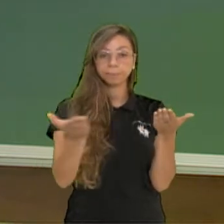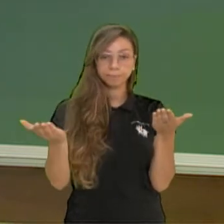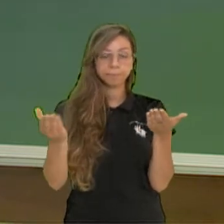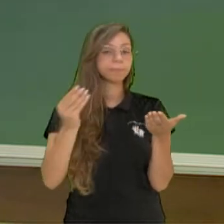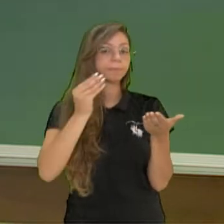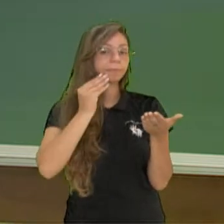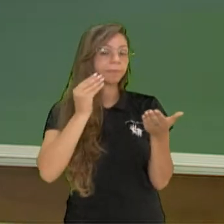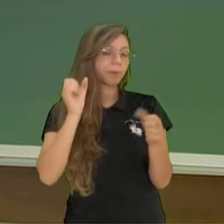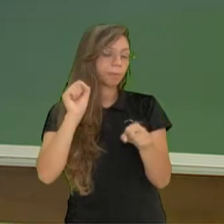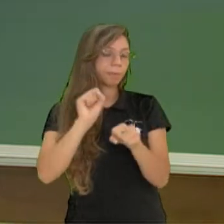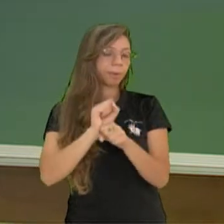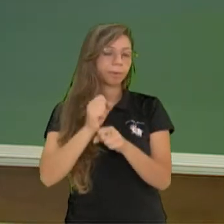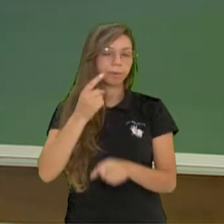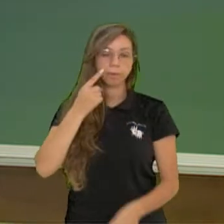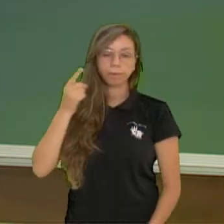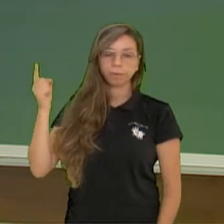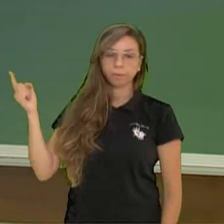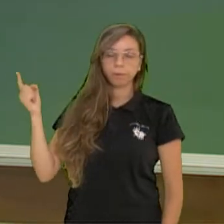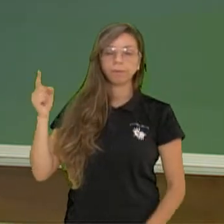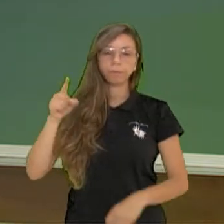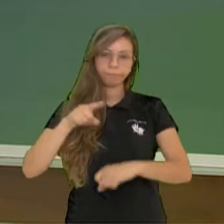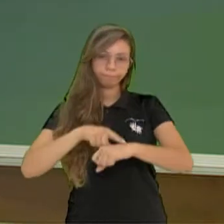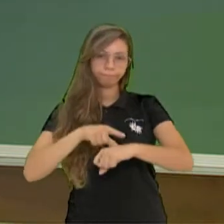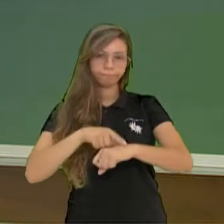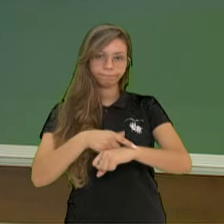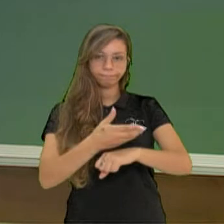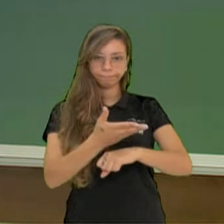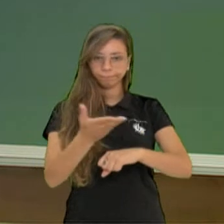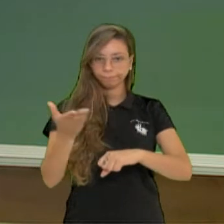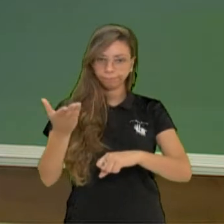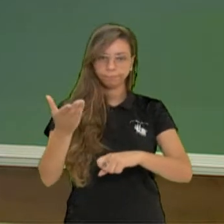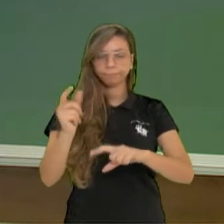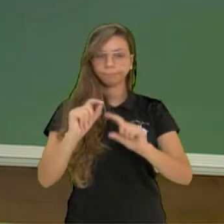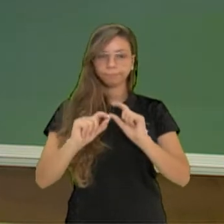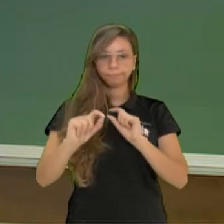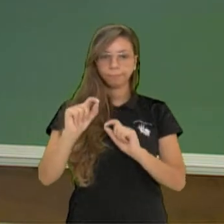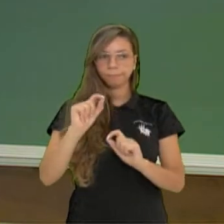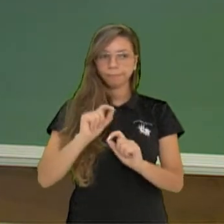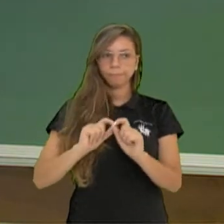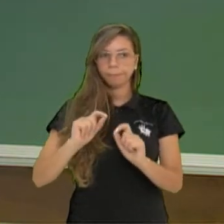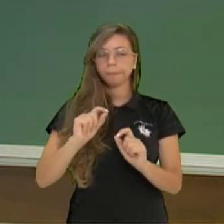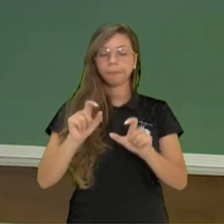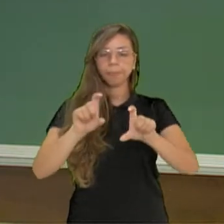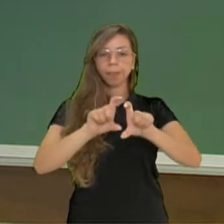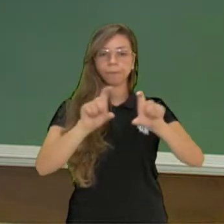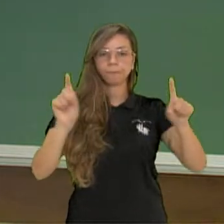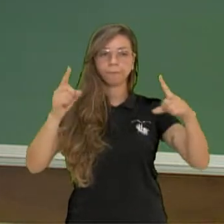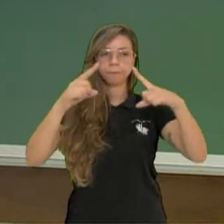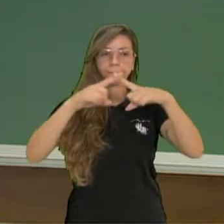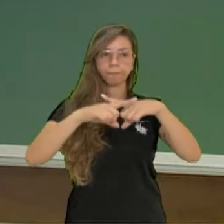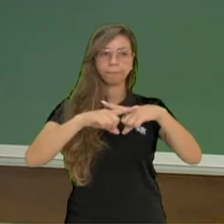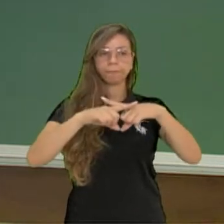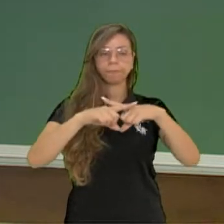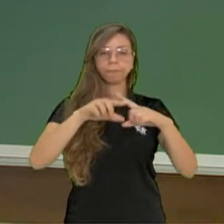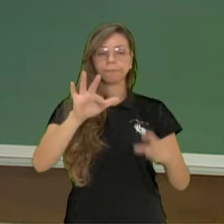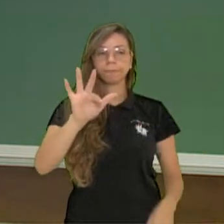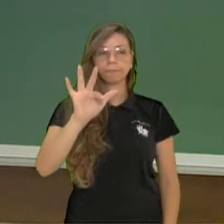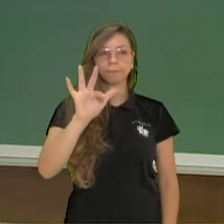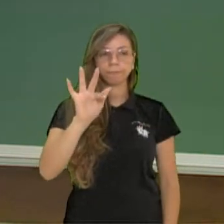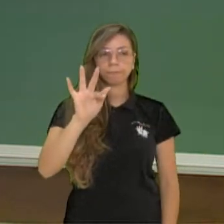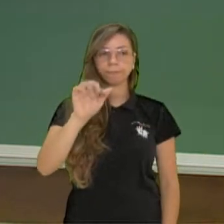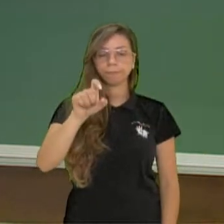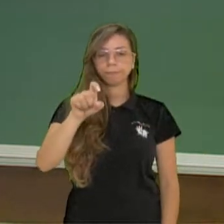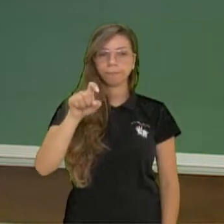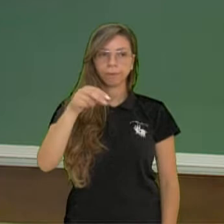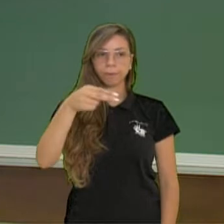vamos parar um pouquinho aqui, você vai ter um tempinho, e você vai determinar a função inversa de